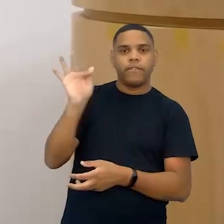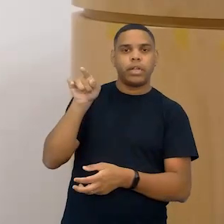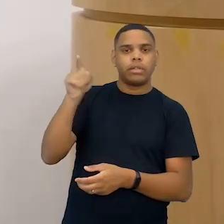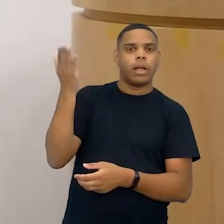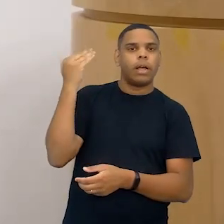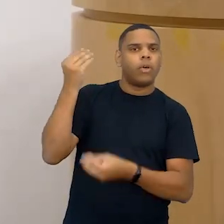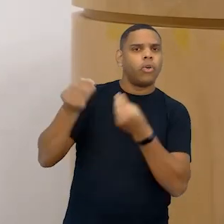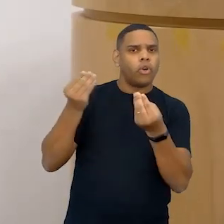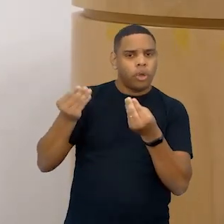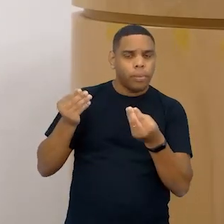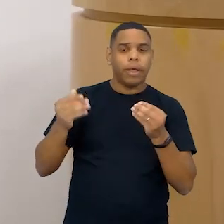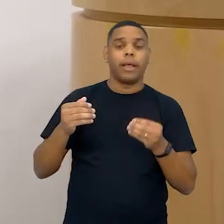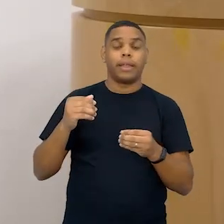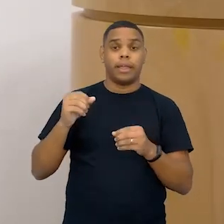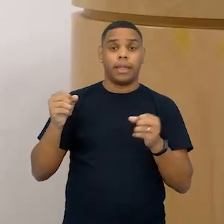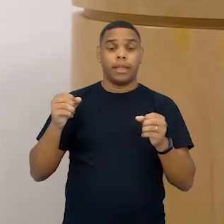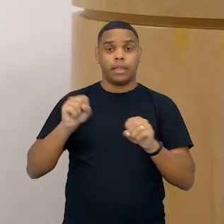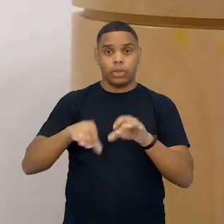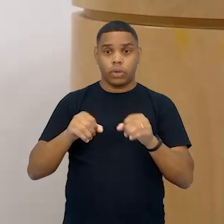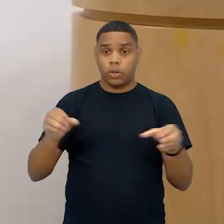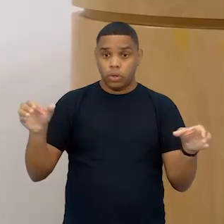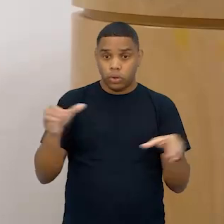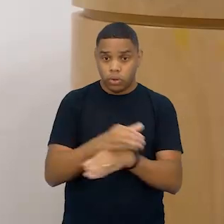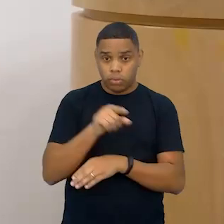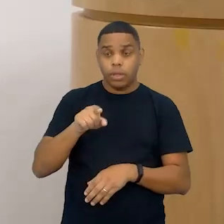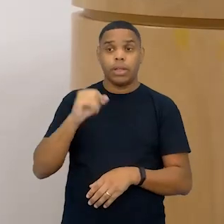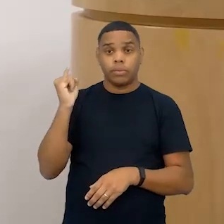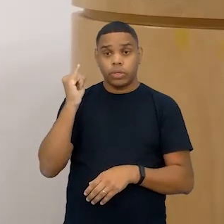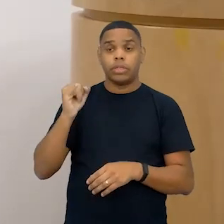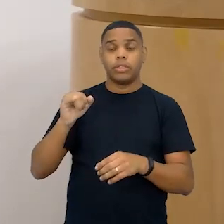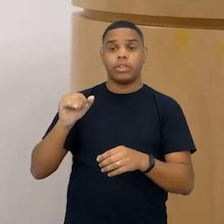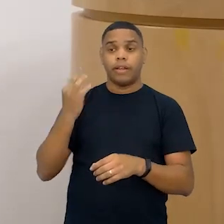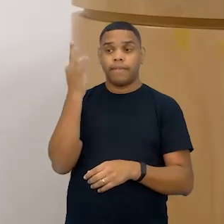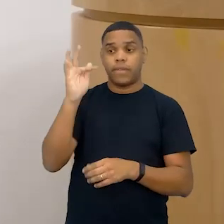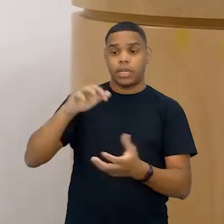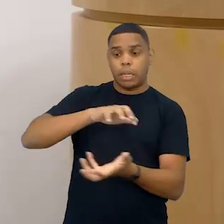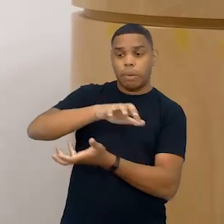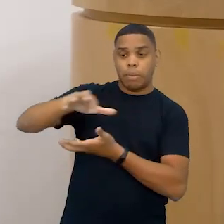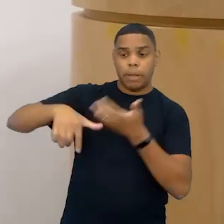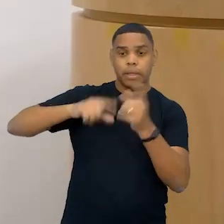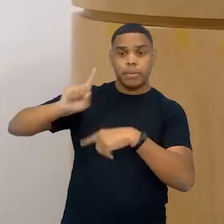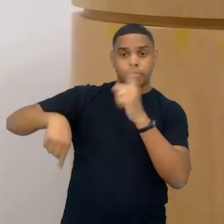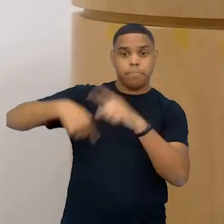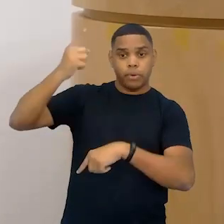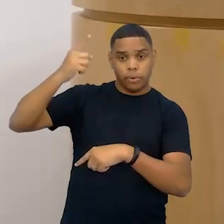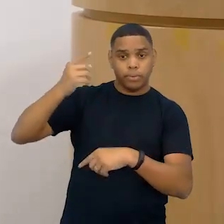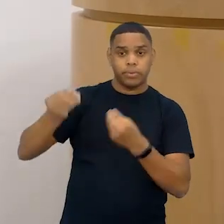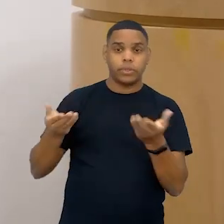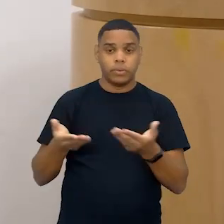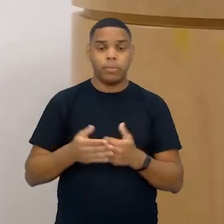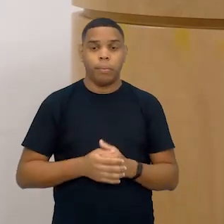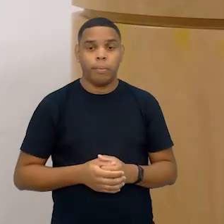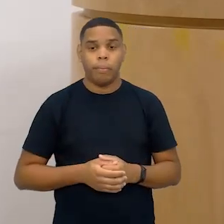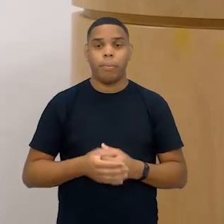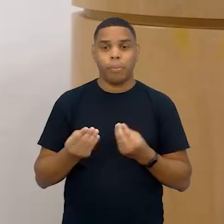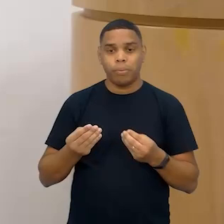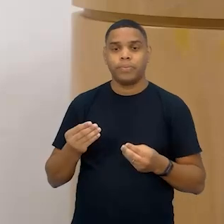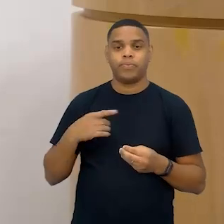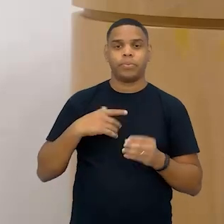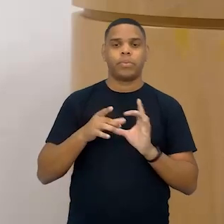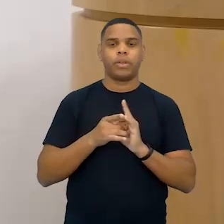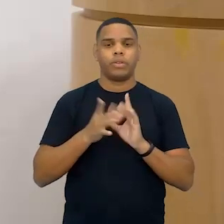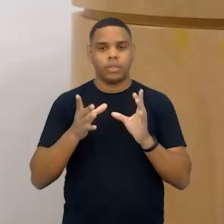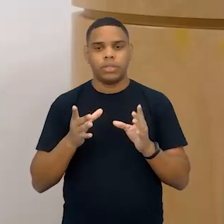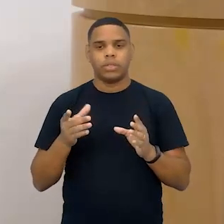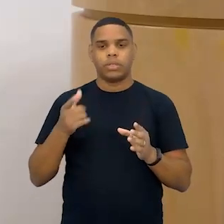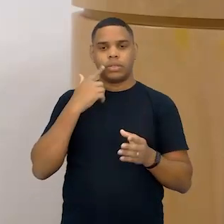educação integral, ele vai entender a importância da Revolução Francesa para o contexto atual dele, que é exatamente as questões da liberdade,